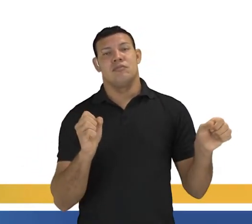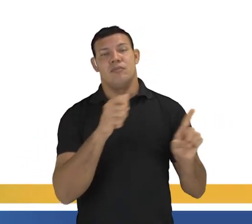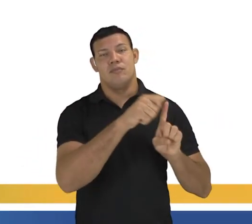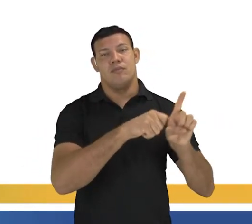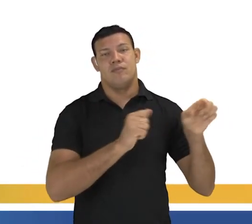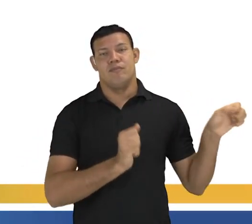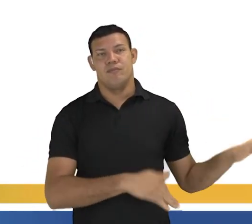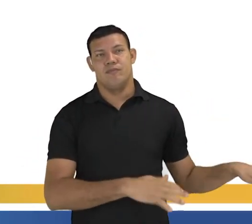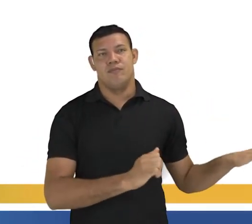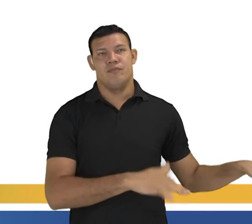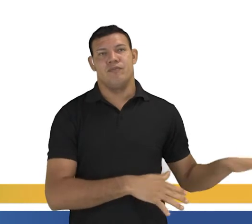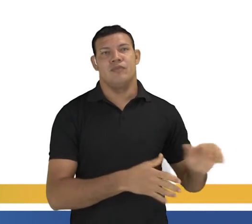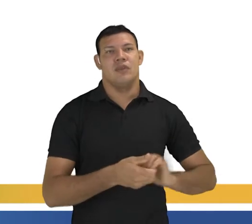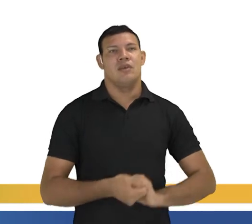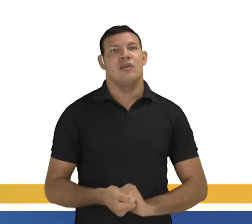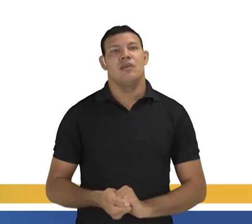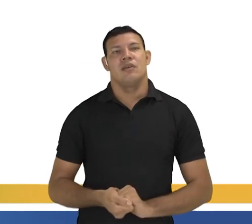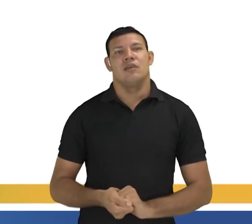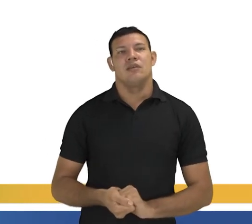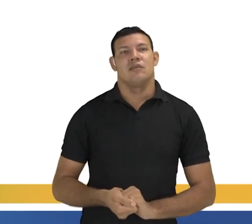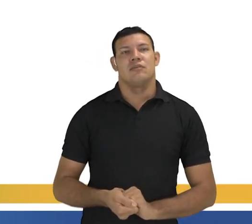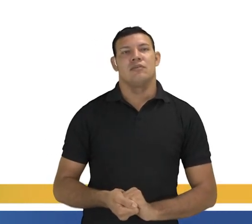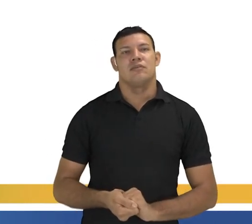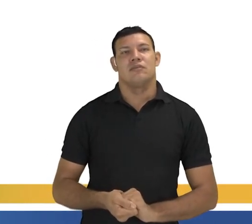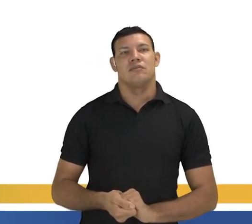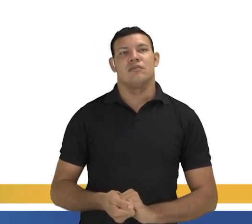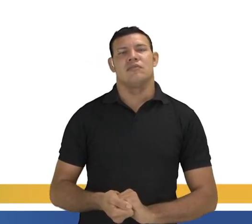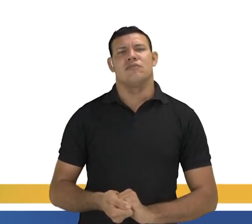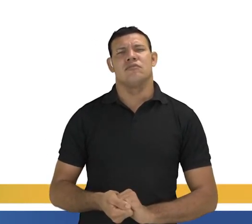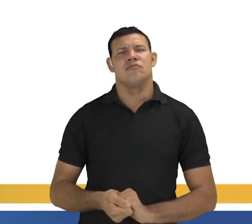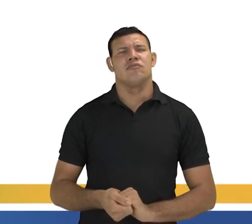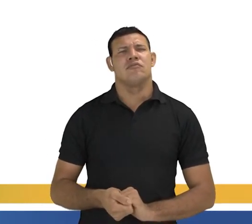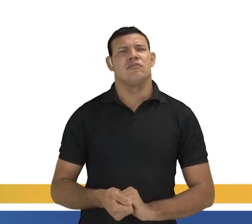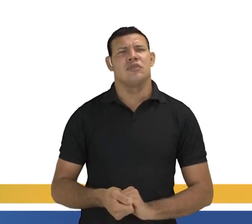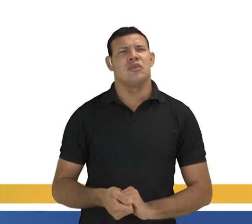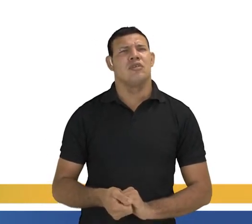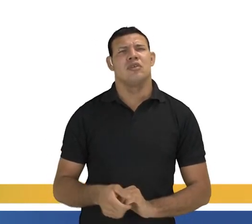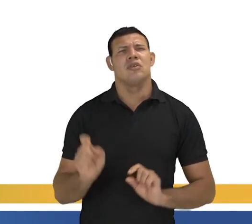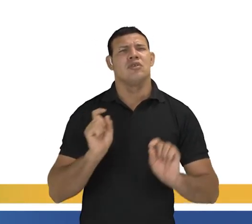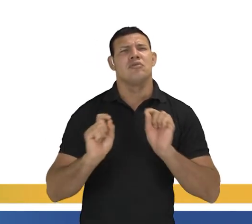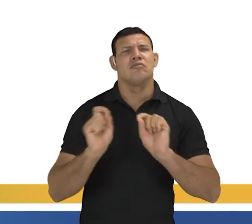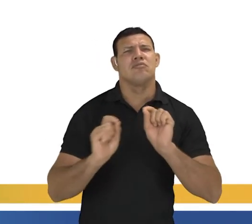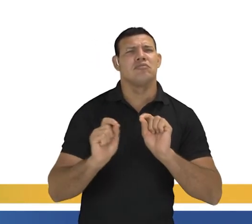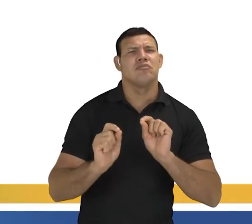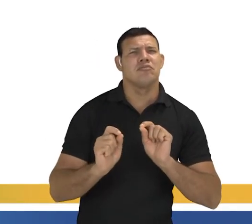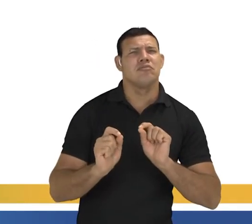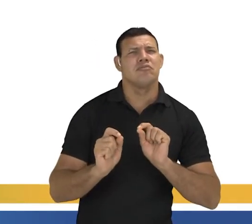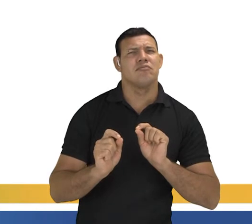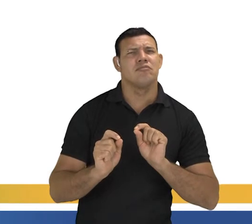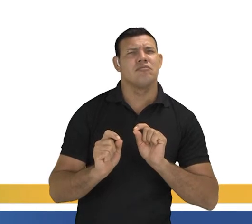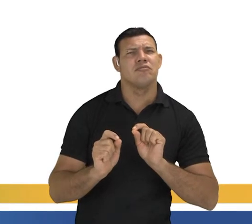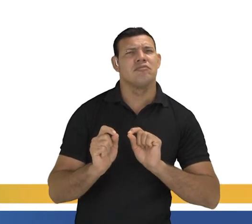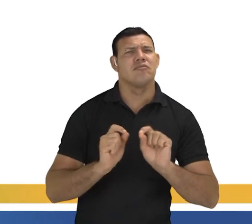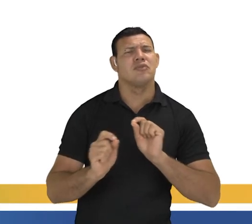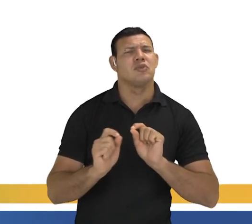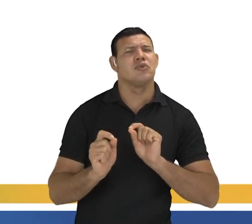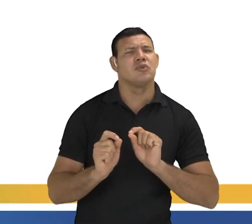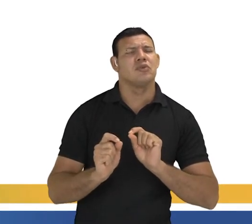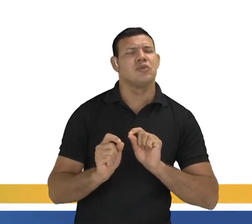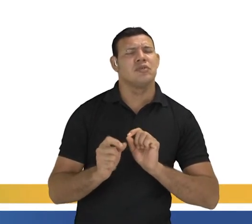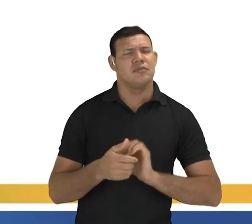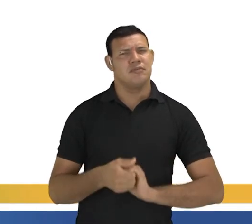você? What you all this time? O que você todo esse tempo? Dá para entender o que a gente vai completar?